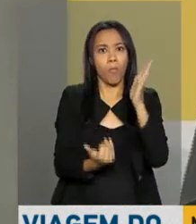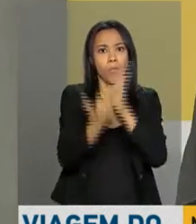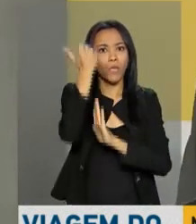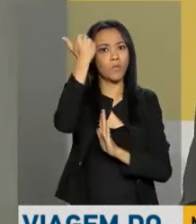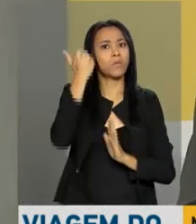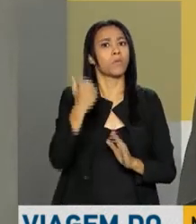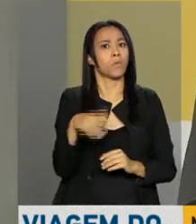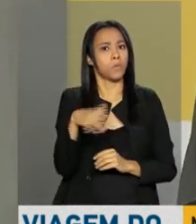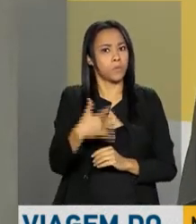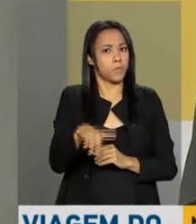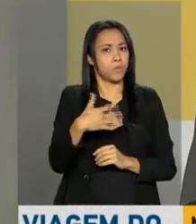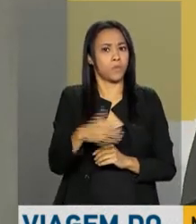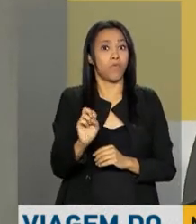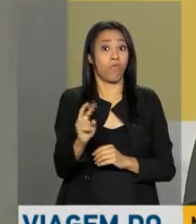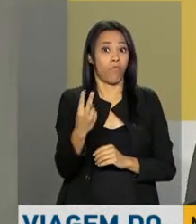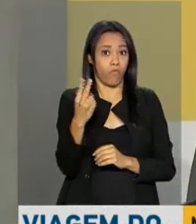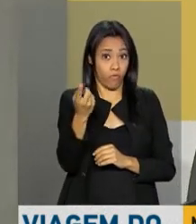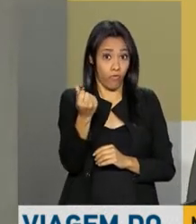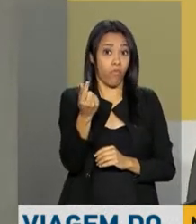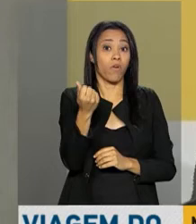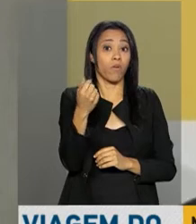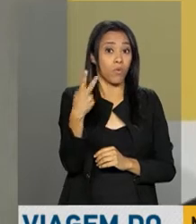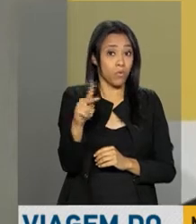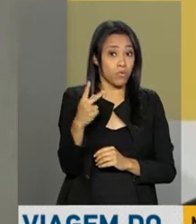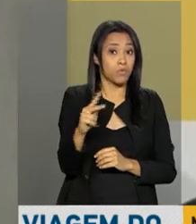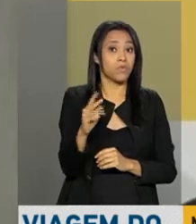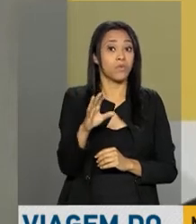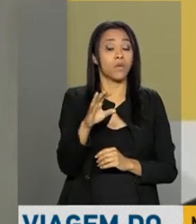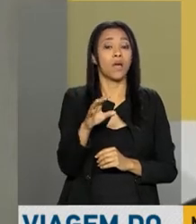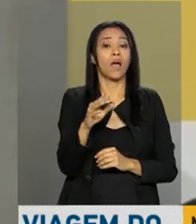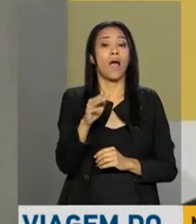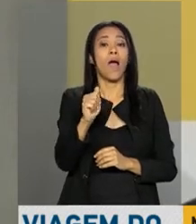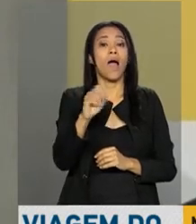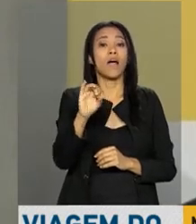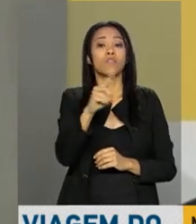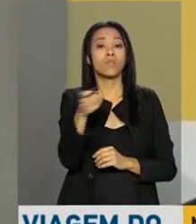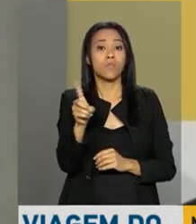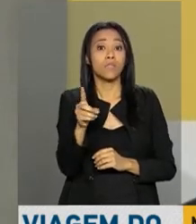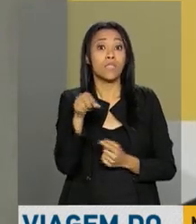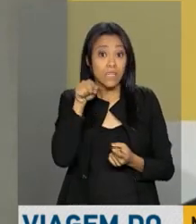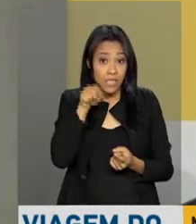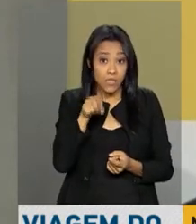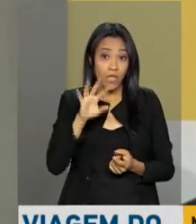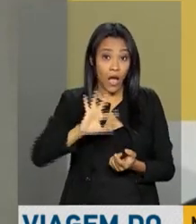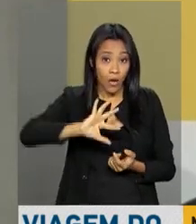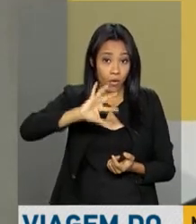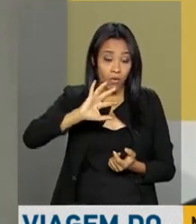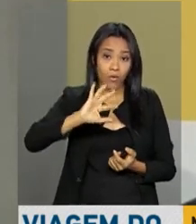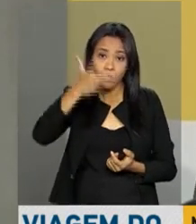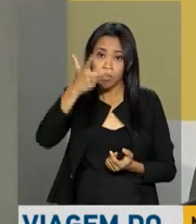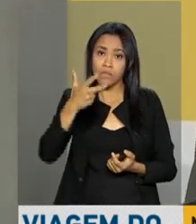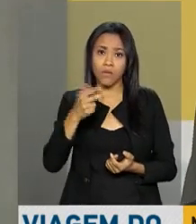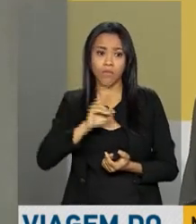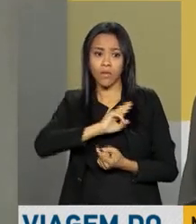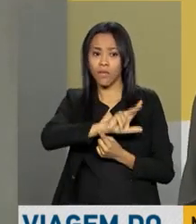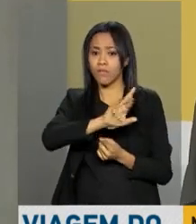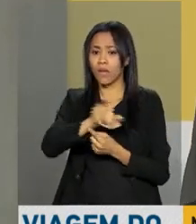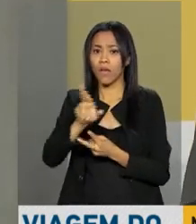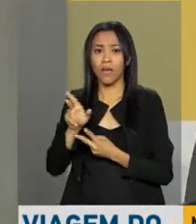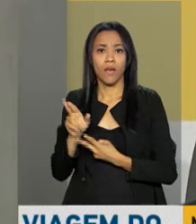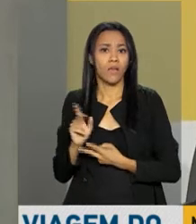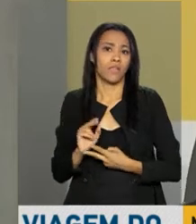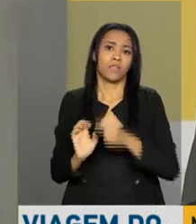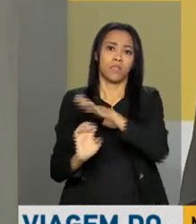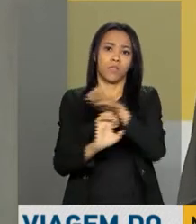substancialmente o valor de sua ação isso aconteceu em todas as empresas estatais portanto este